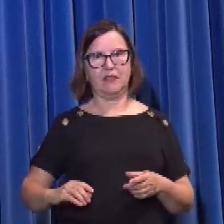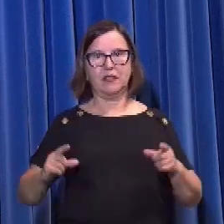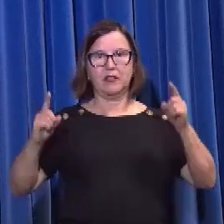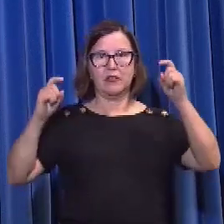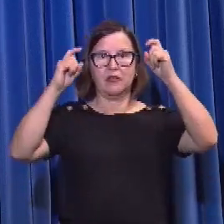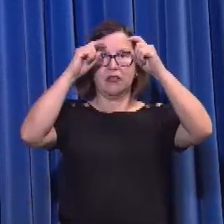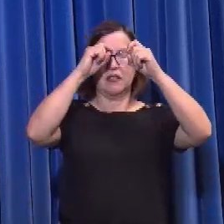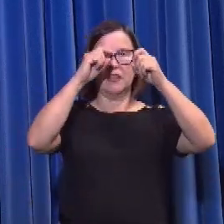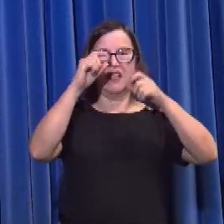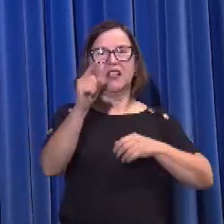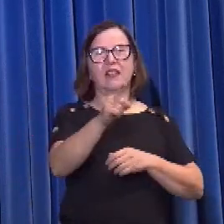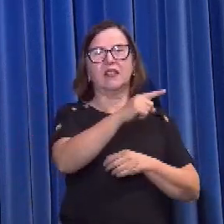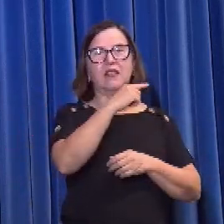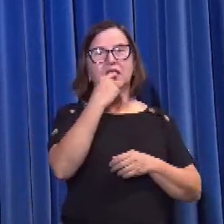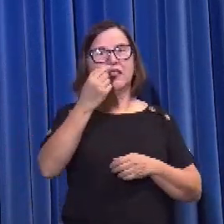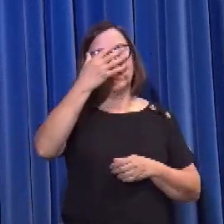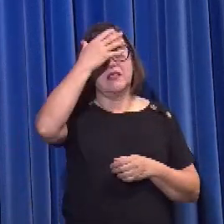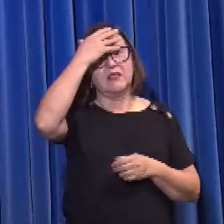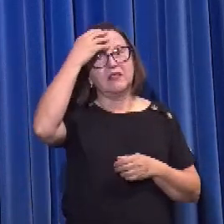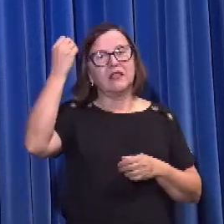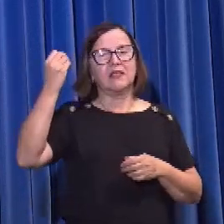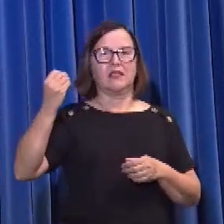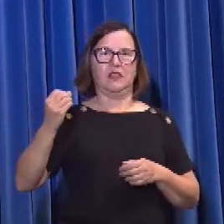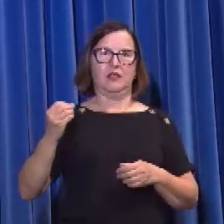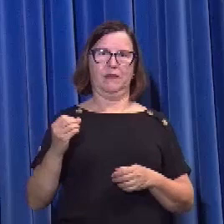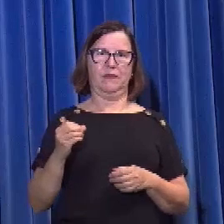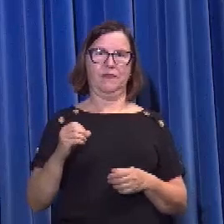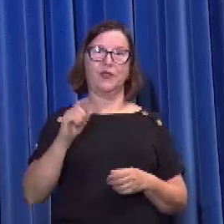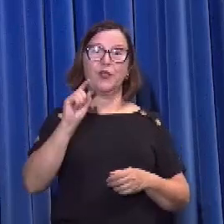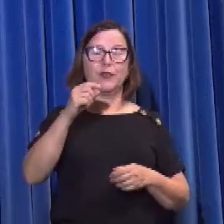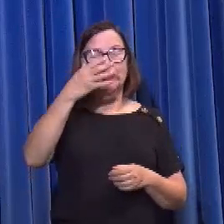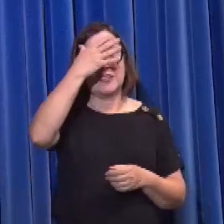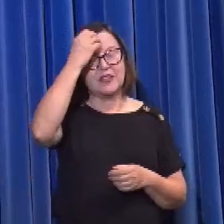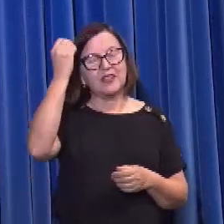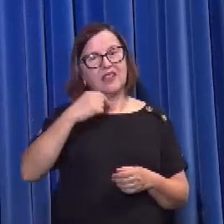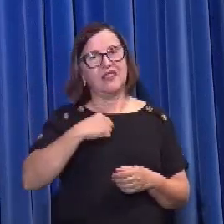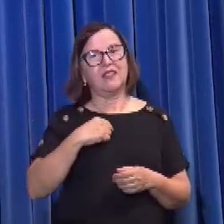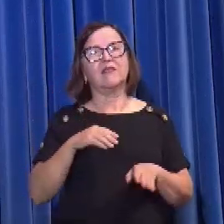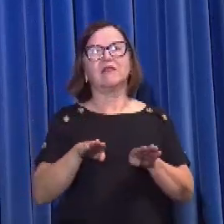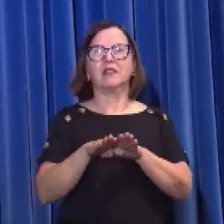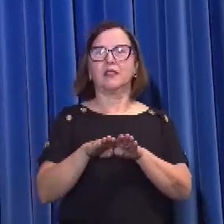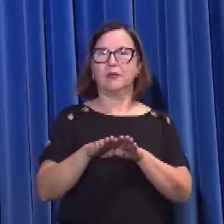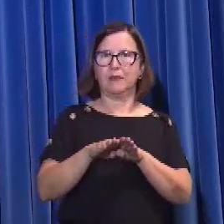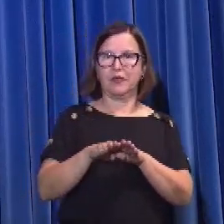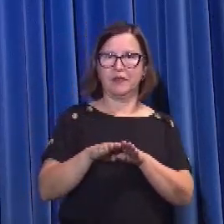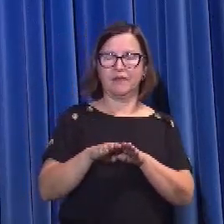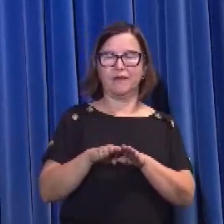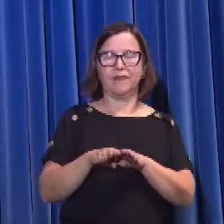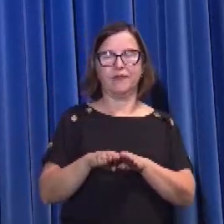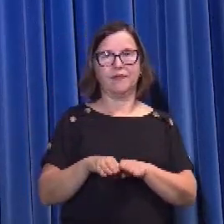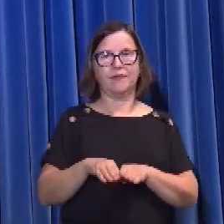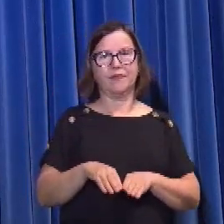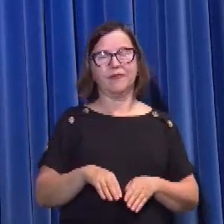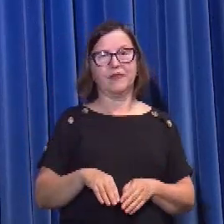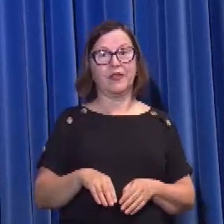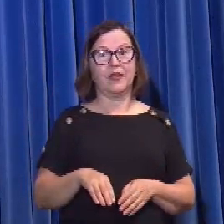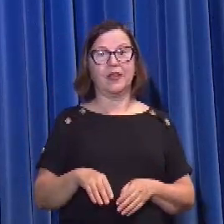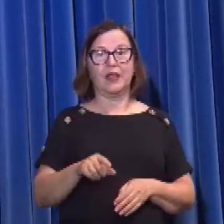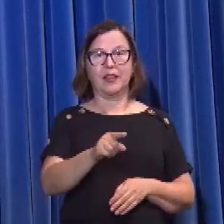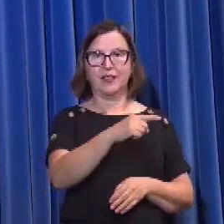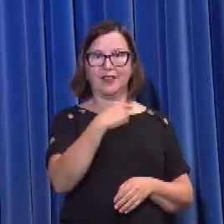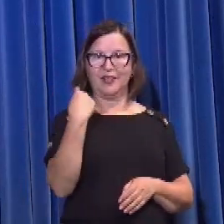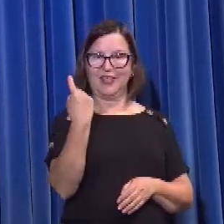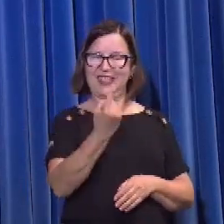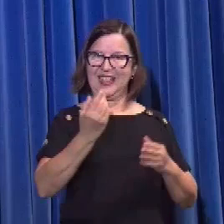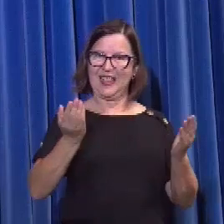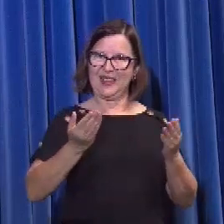nos esquecemos disso. Você se esquece, e eu também, muito facilmente, que nós agora fazemos